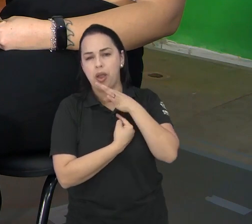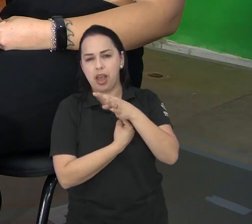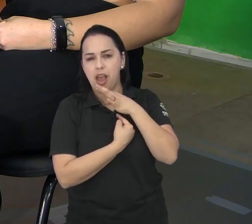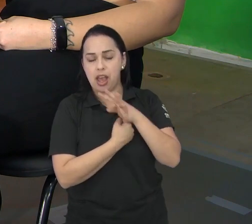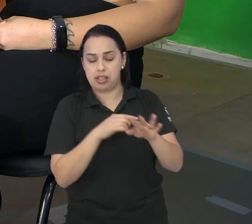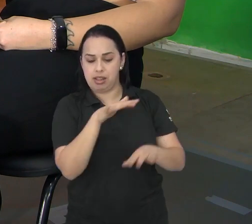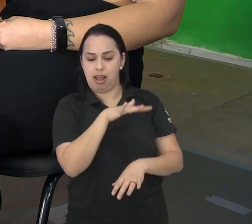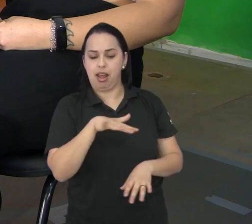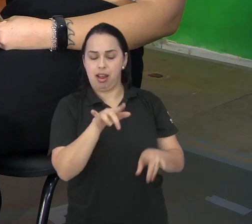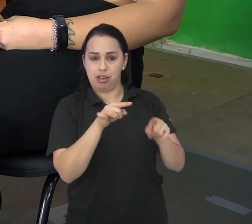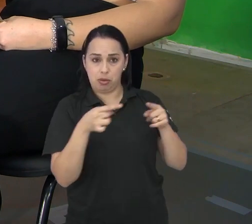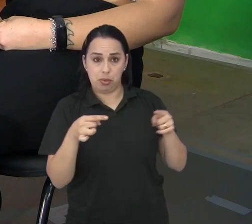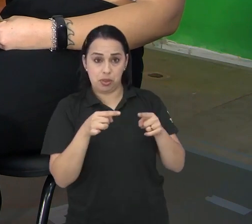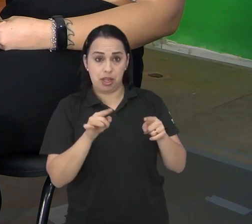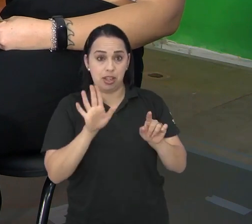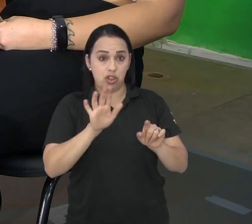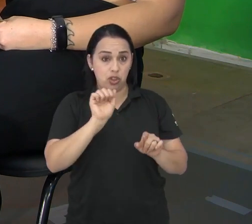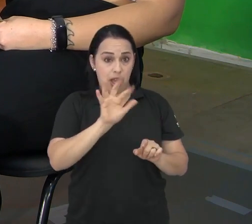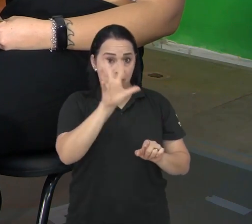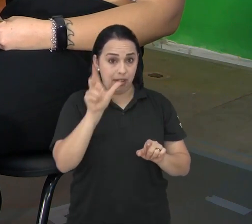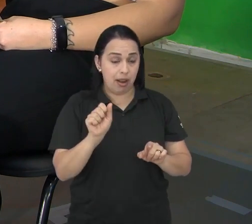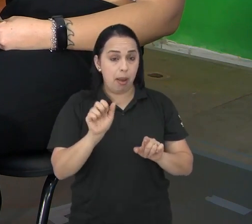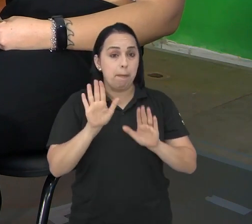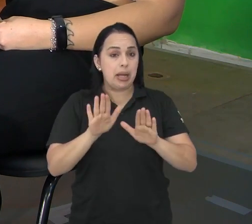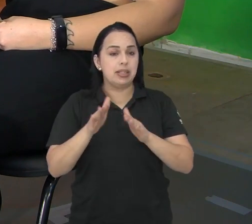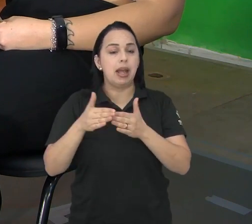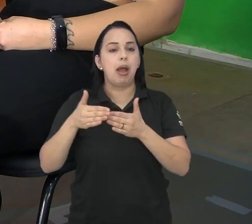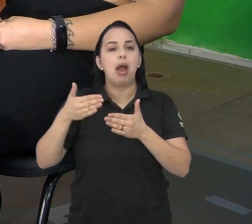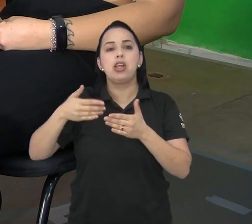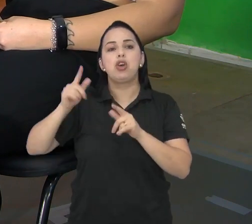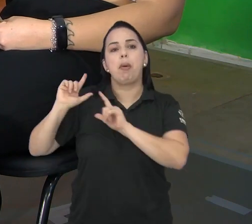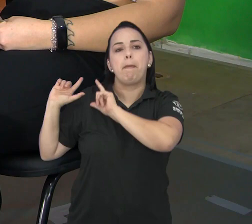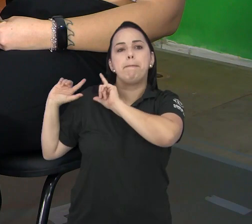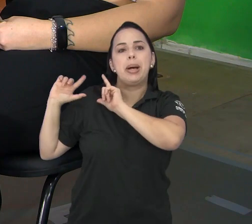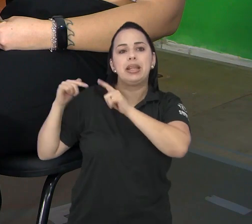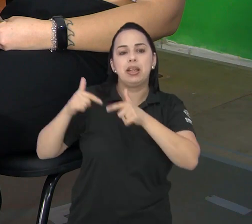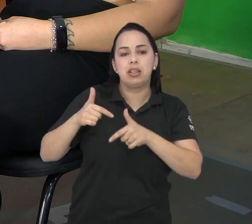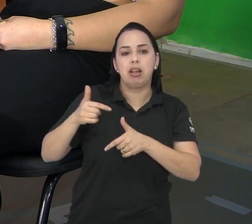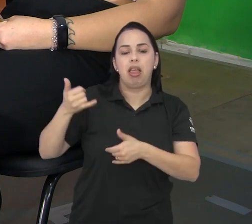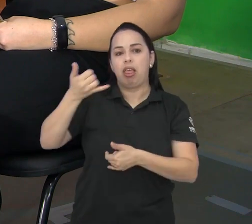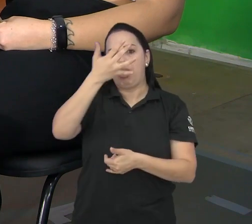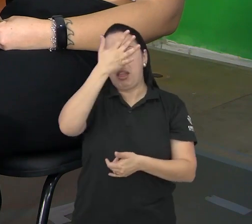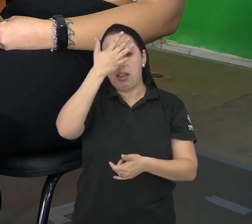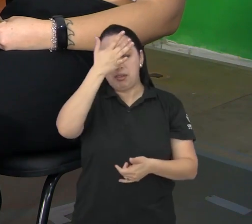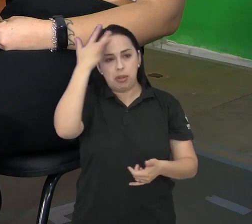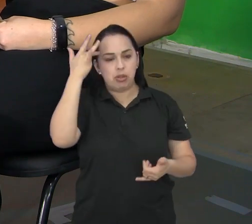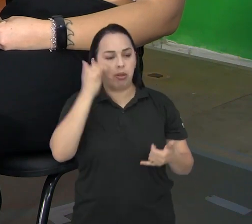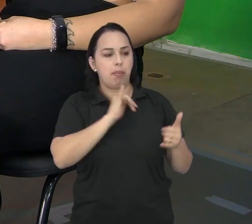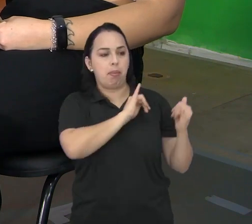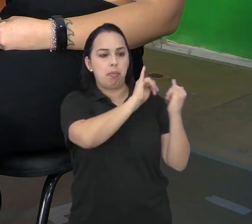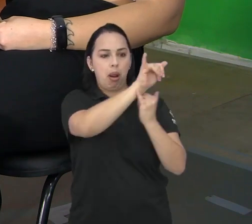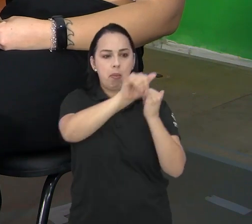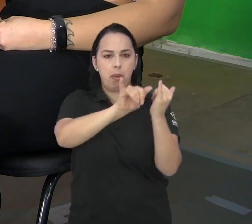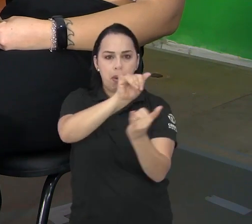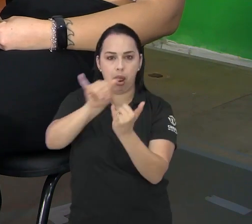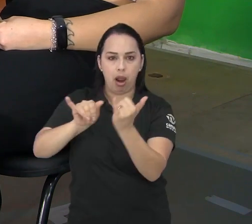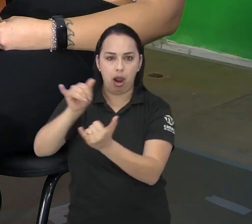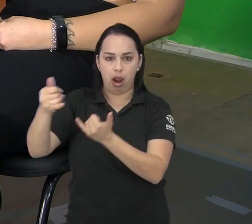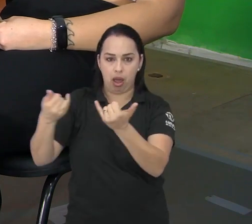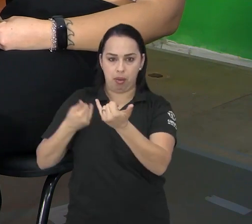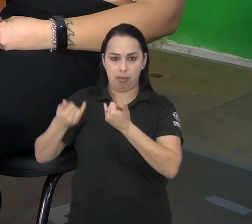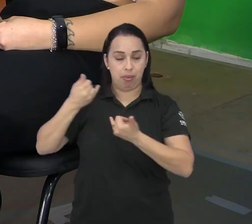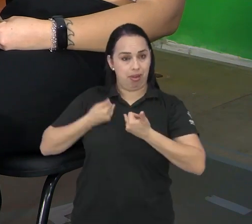de música africana advém de uma tradição oral, né? Que é passada oralmente de uma pessoa para outra